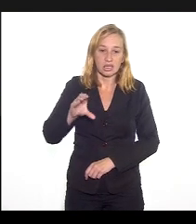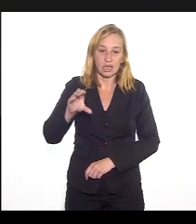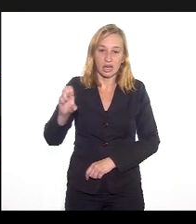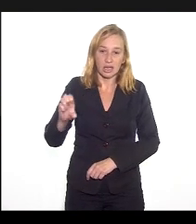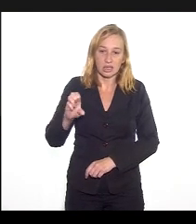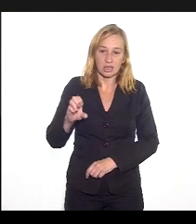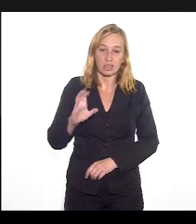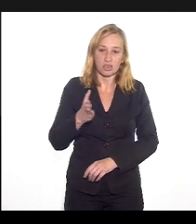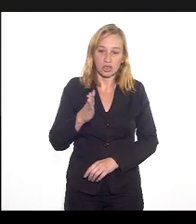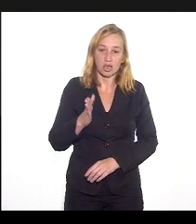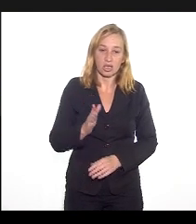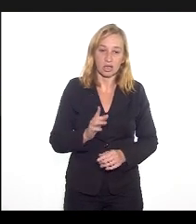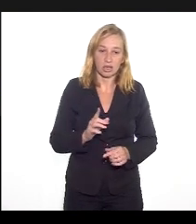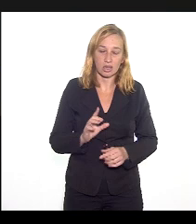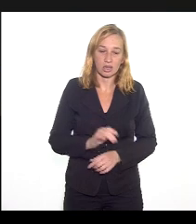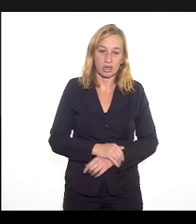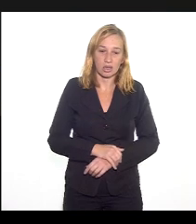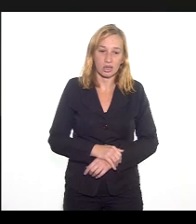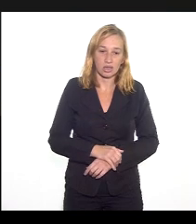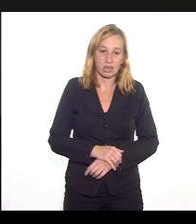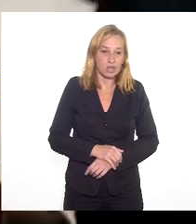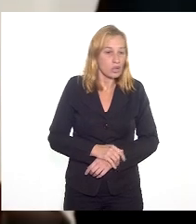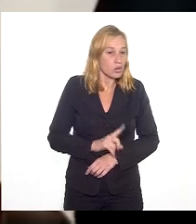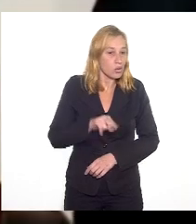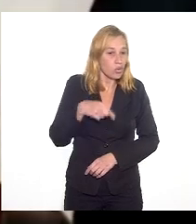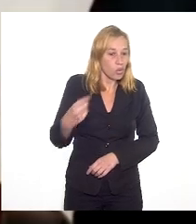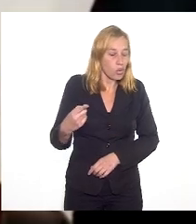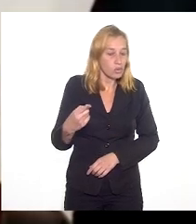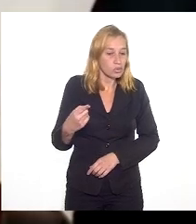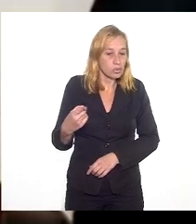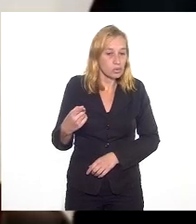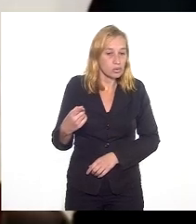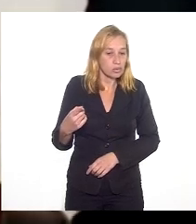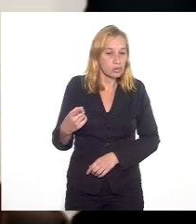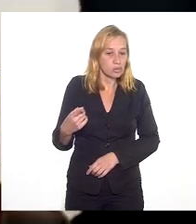superado. E o outro fala